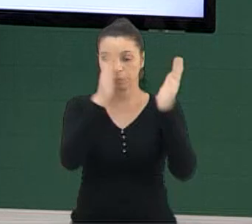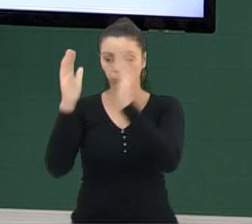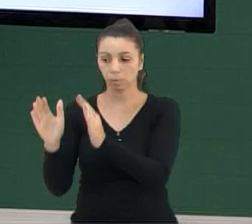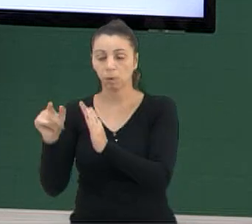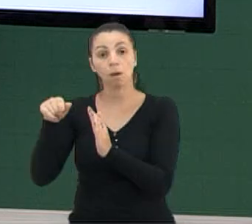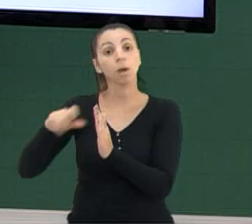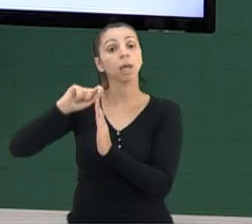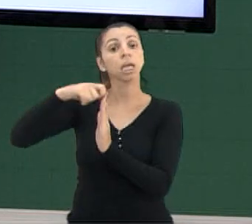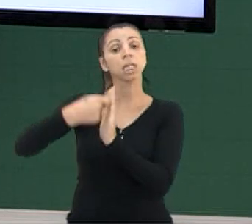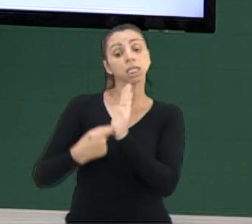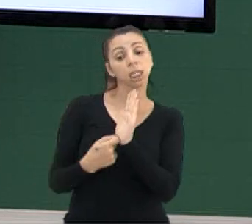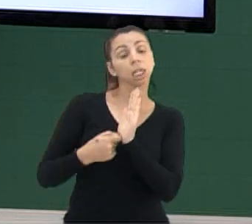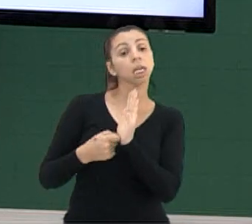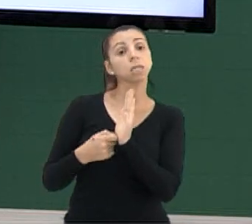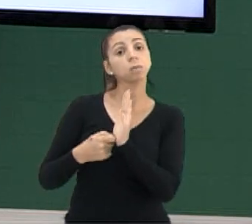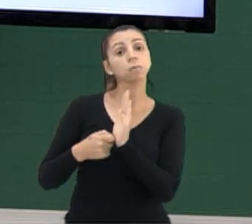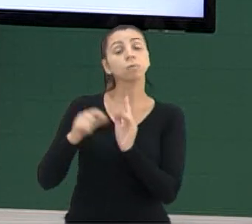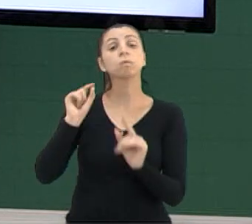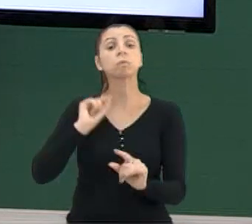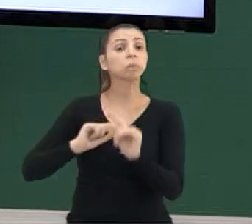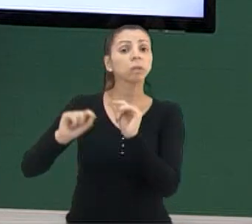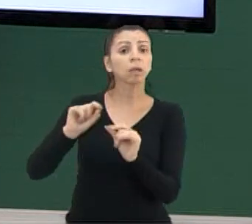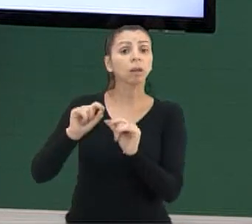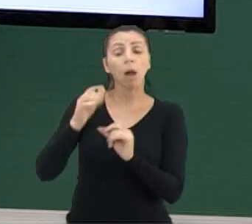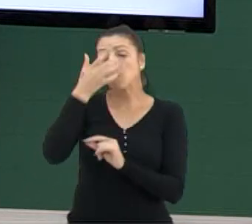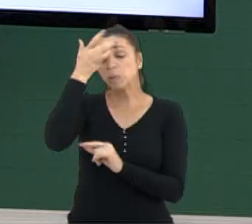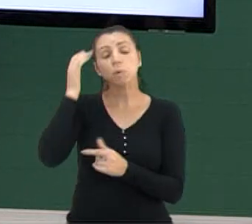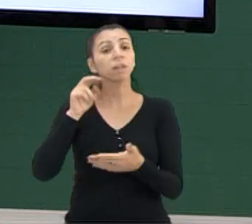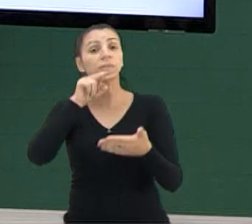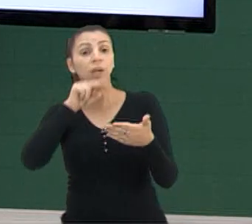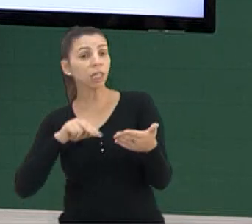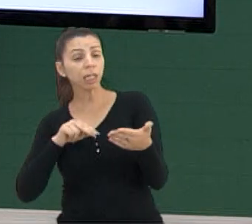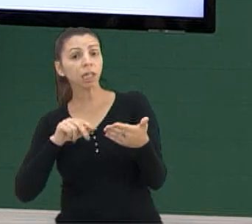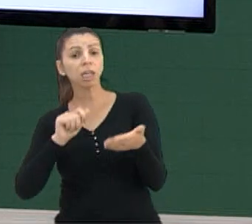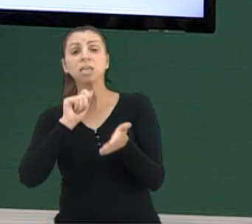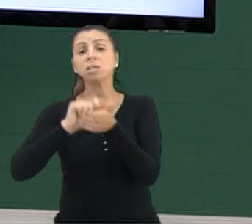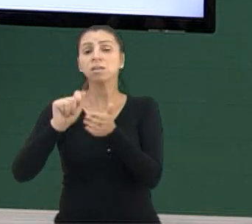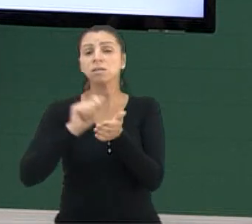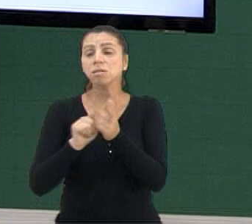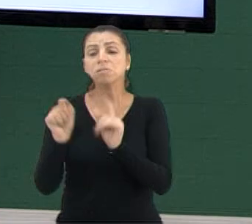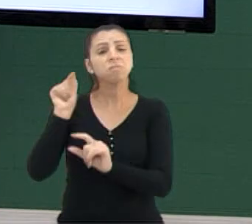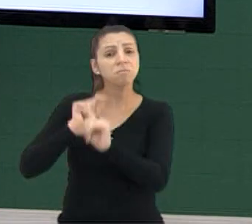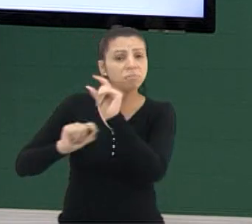quem? E ele é escrito por quem? Algumas aulas atrás,